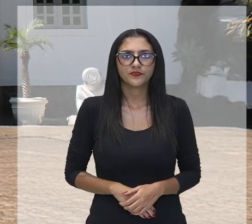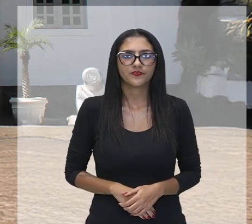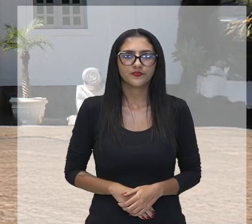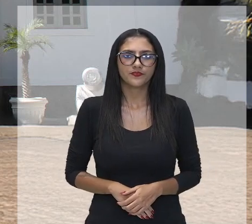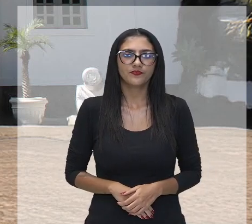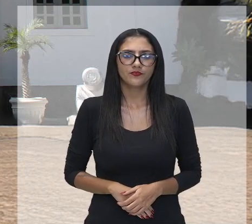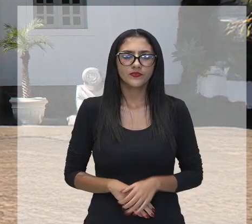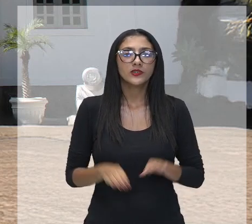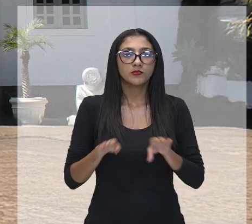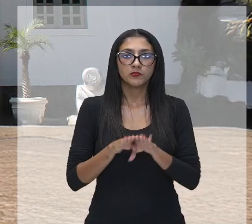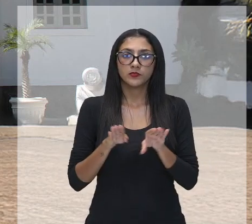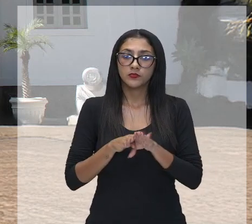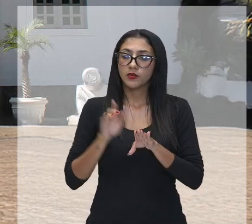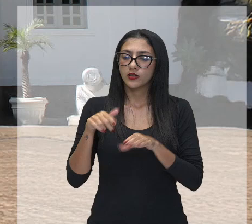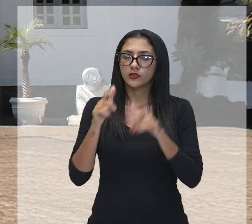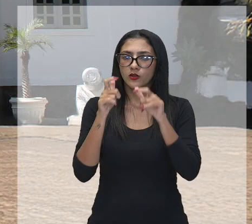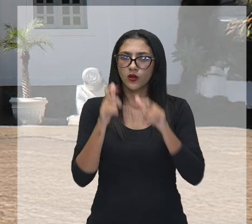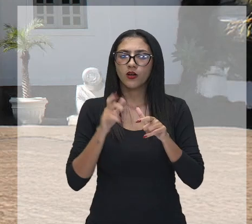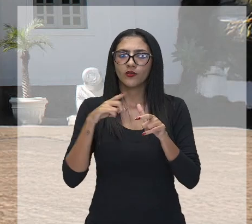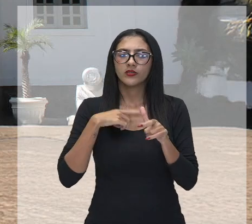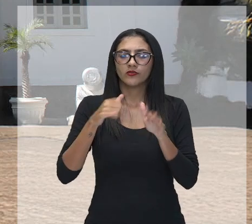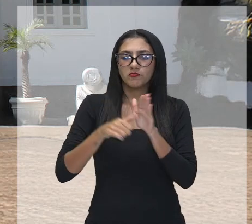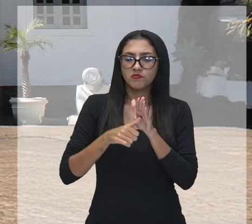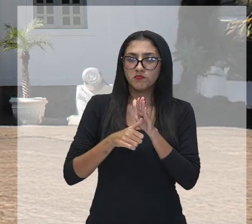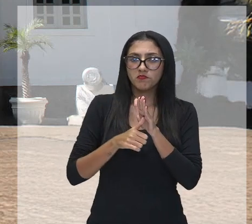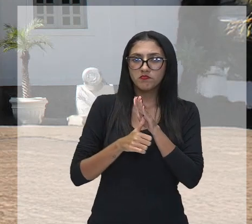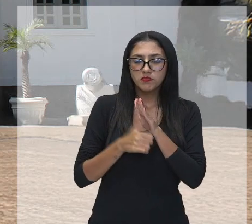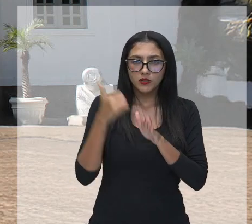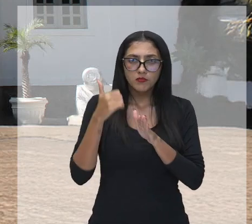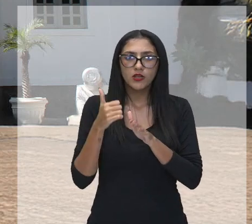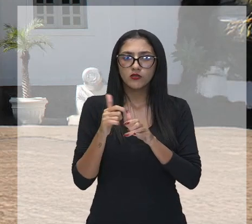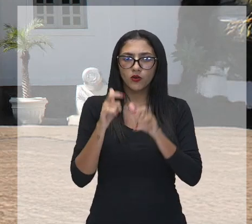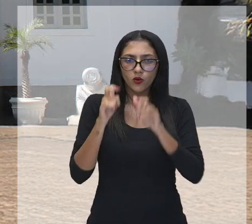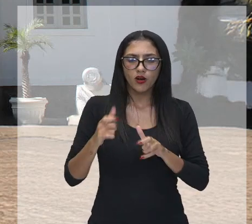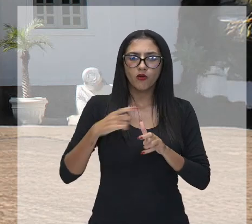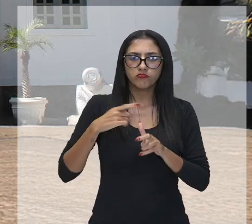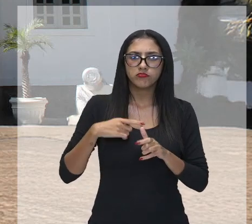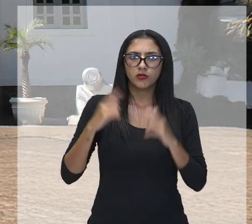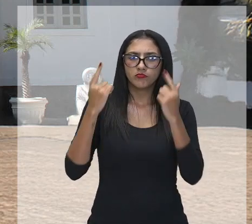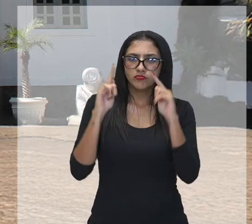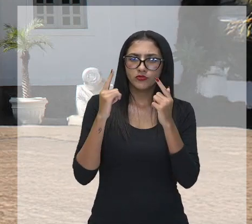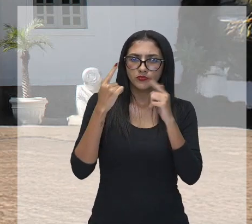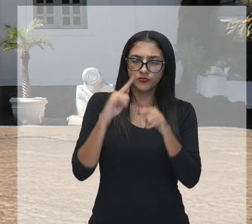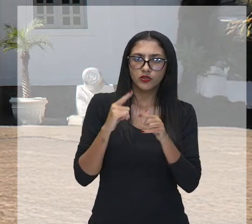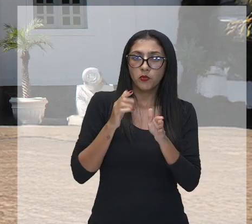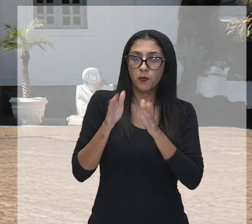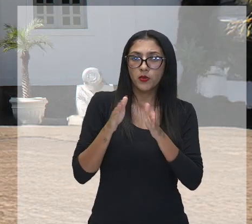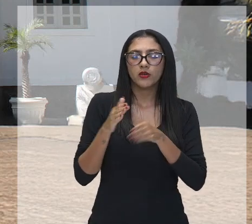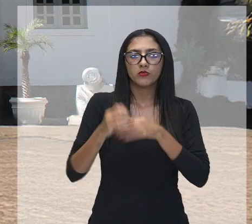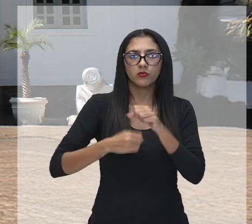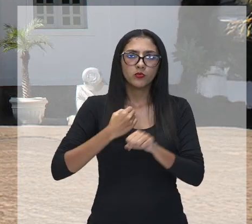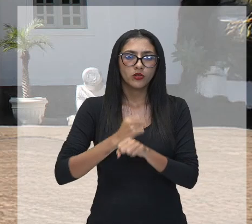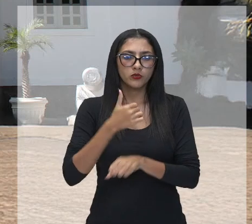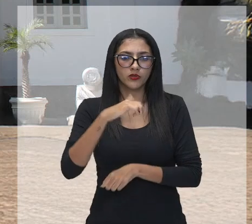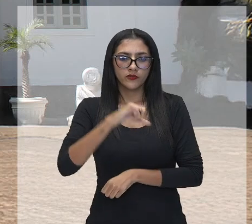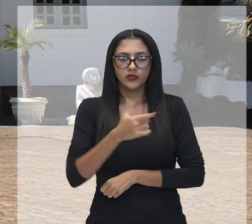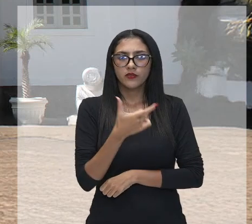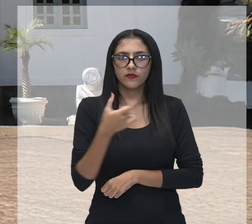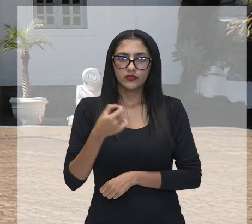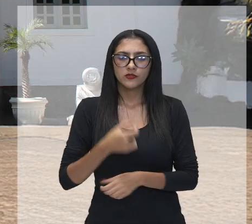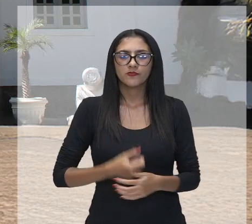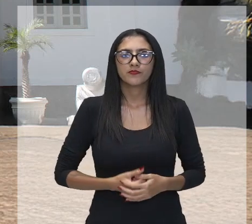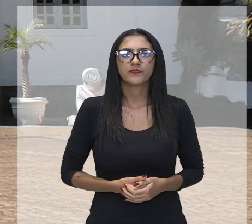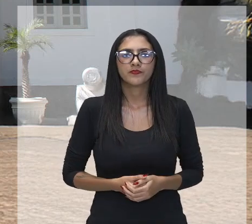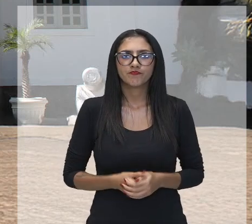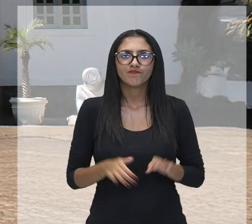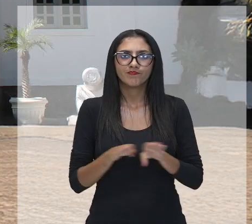que esse forte foi cenário da primeira revolta tenentista durante a década de 1920. Então, apesar do